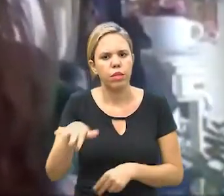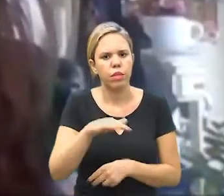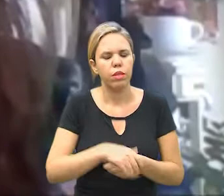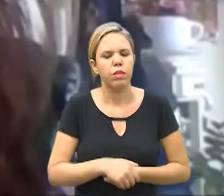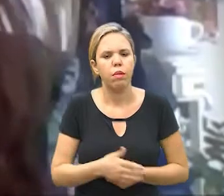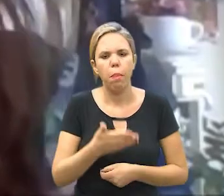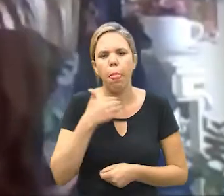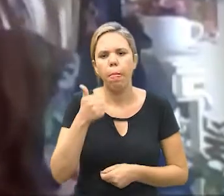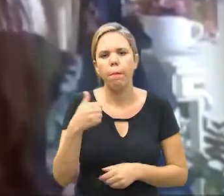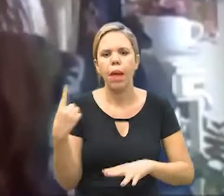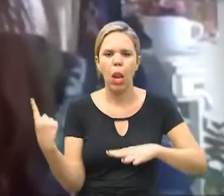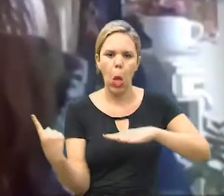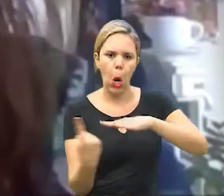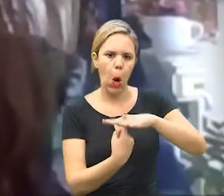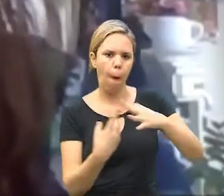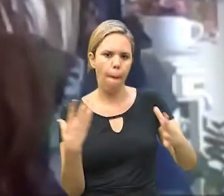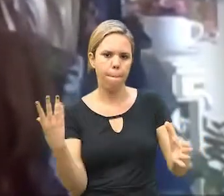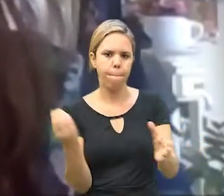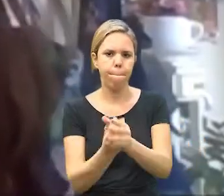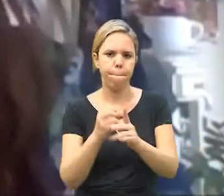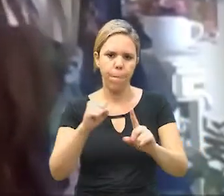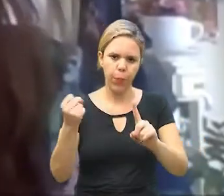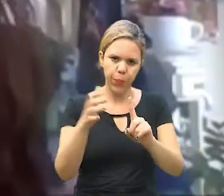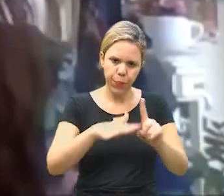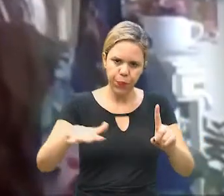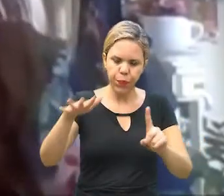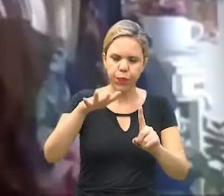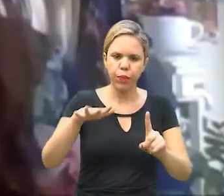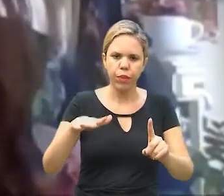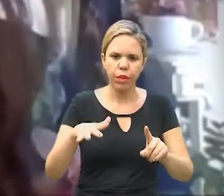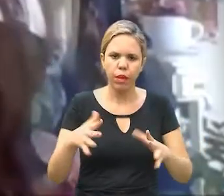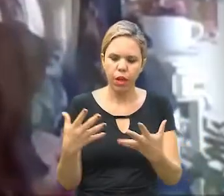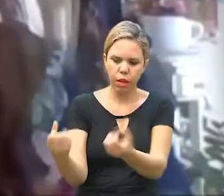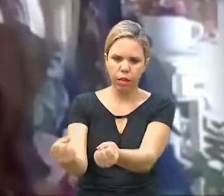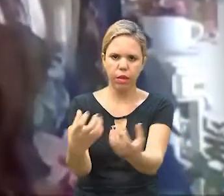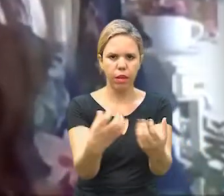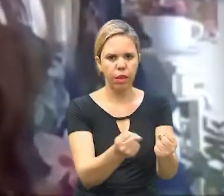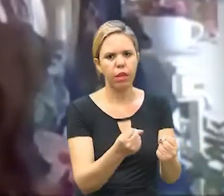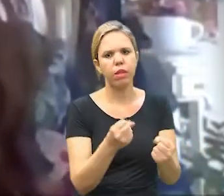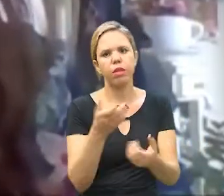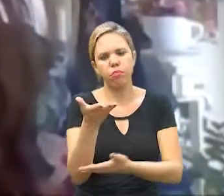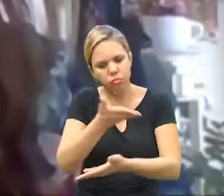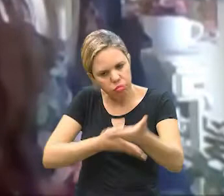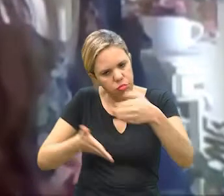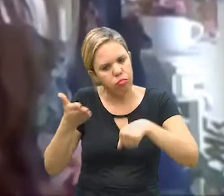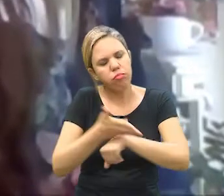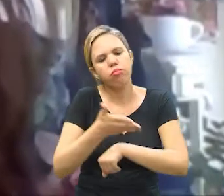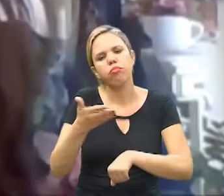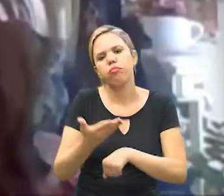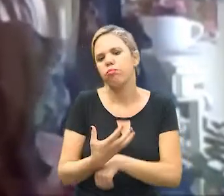sejam melhor incluídas na sociedade, que elas sejam mais aceitas na sociedade, que elas